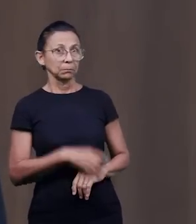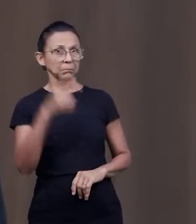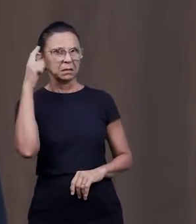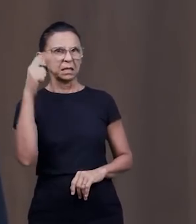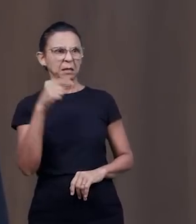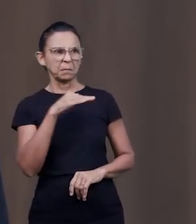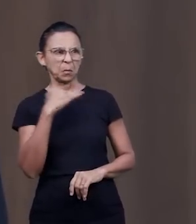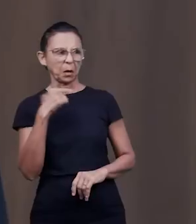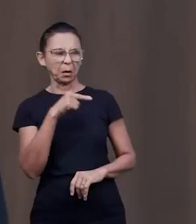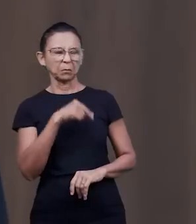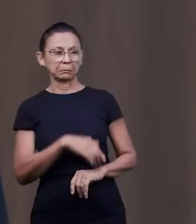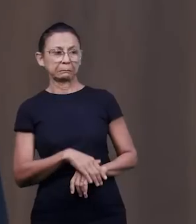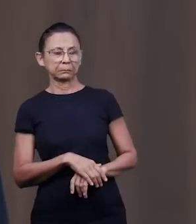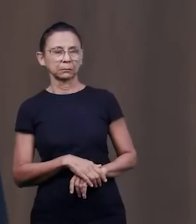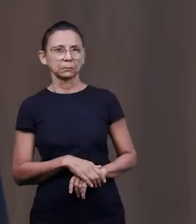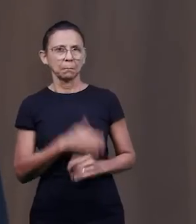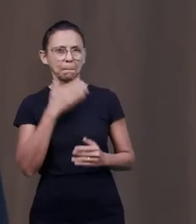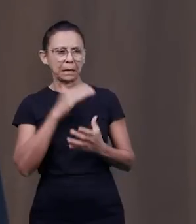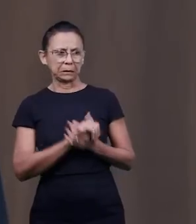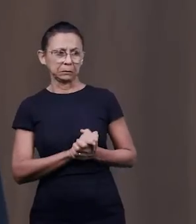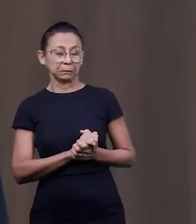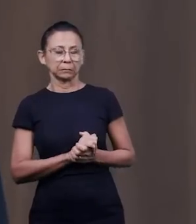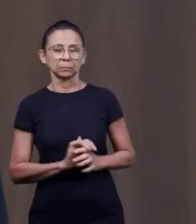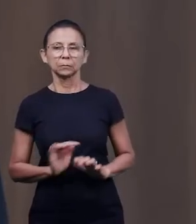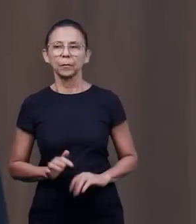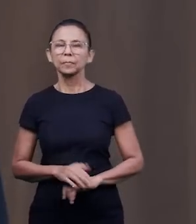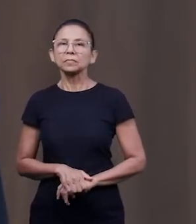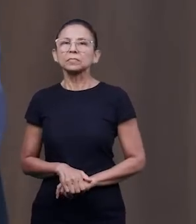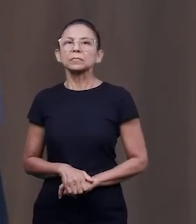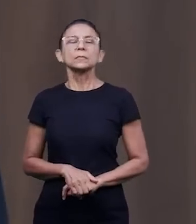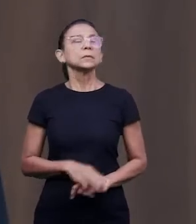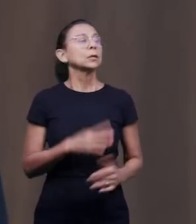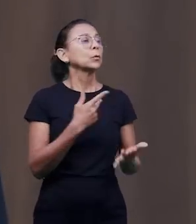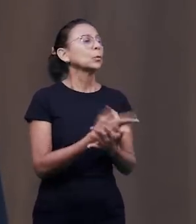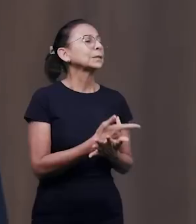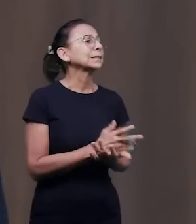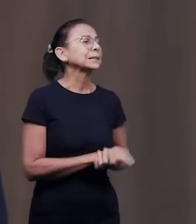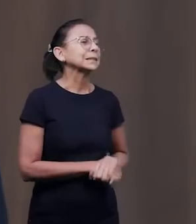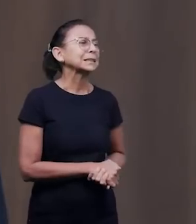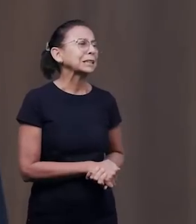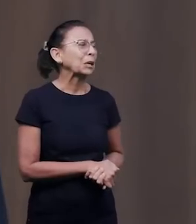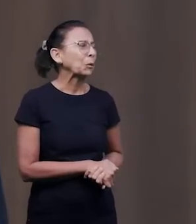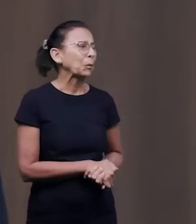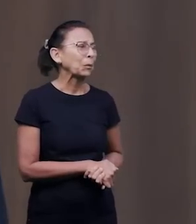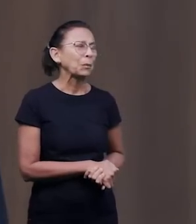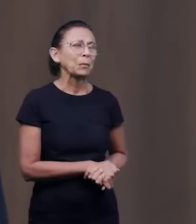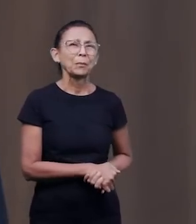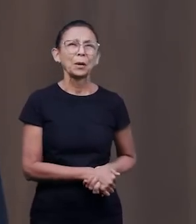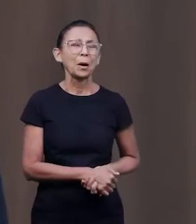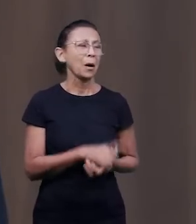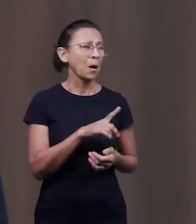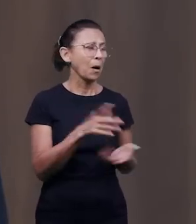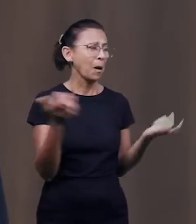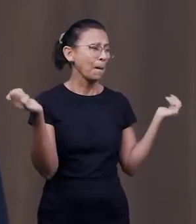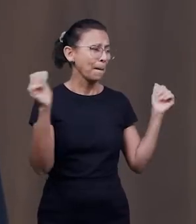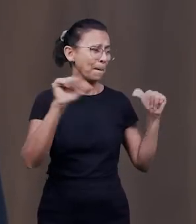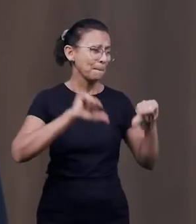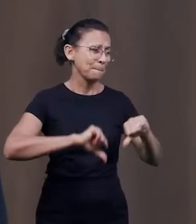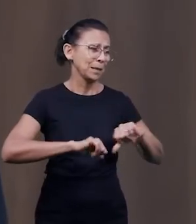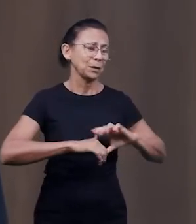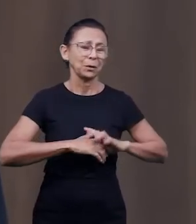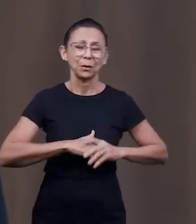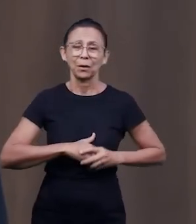2 semanas depois, eu estava voltando a uma reunião do presbitério. Aí Linda chegou, eu estava chegando. A Linda falou assim,